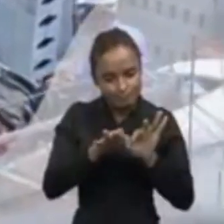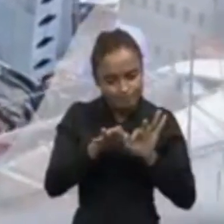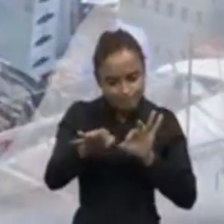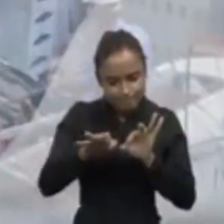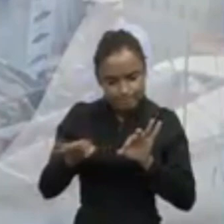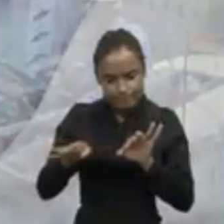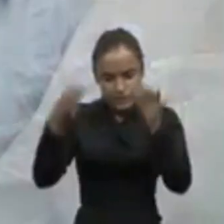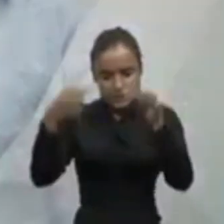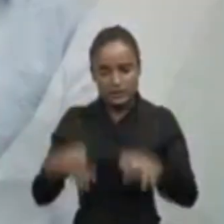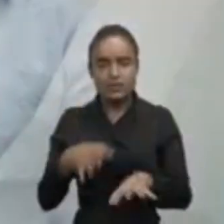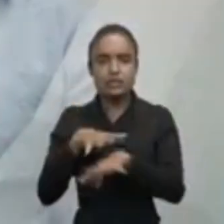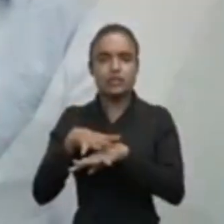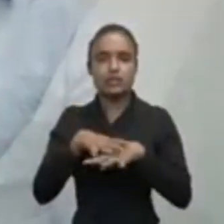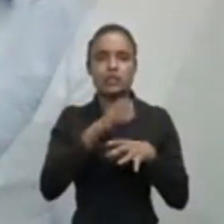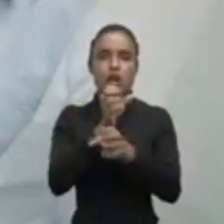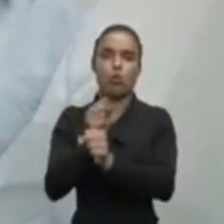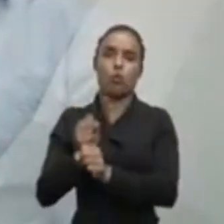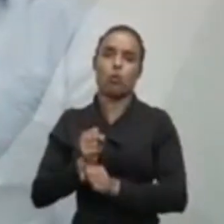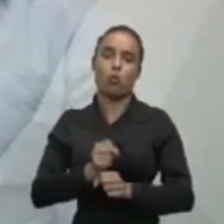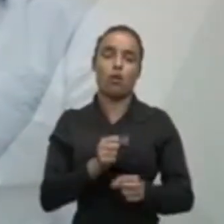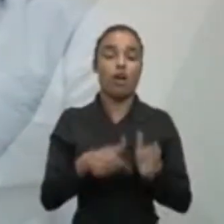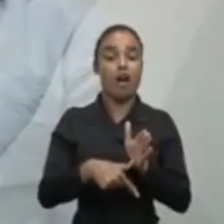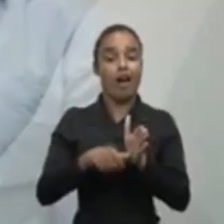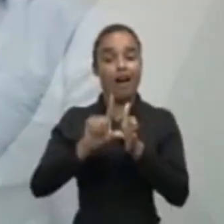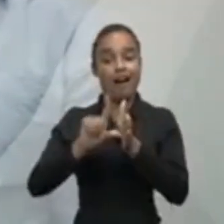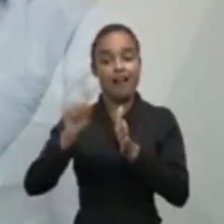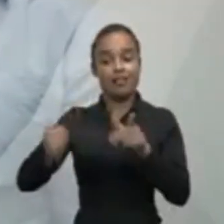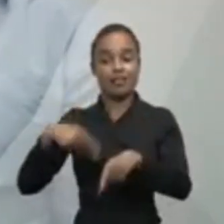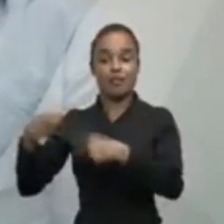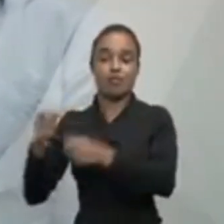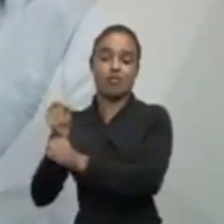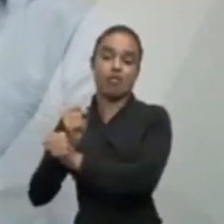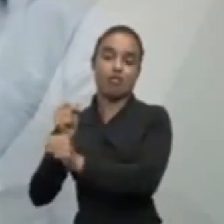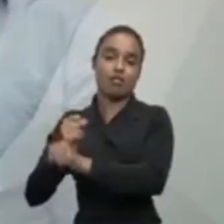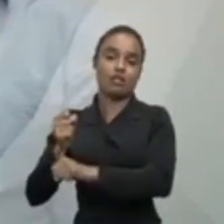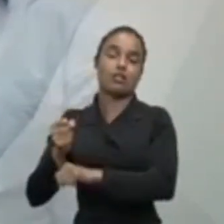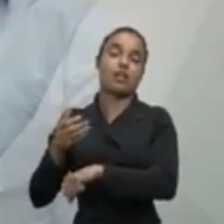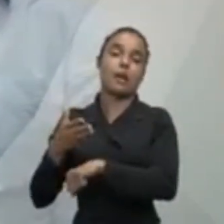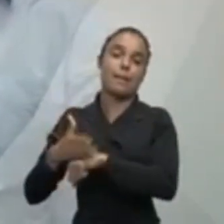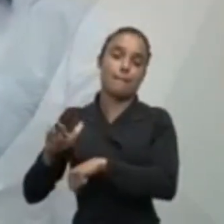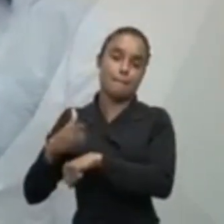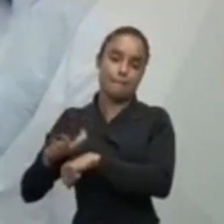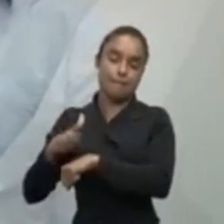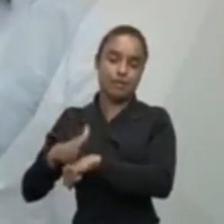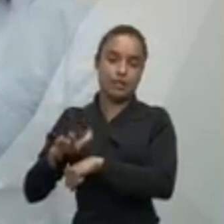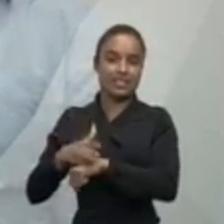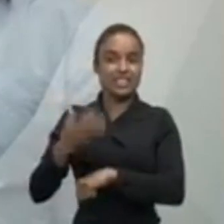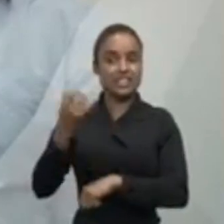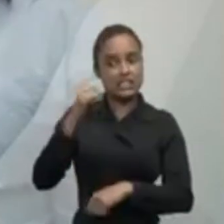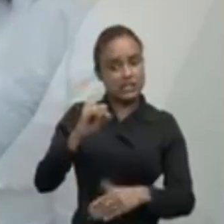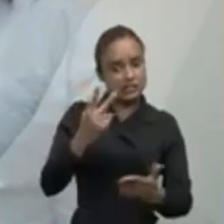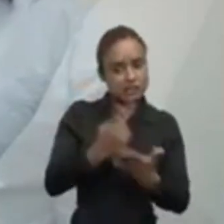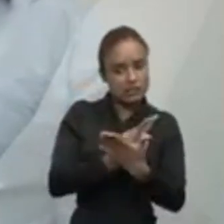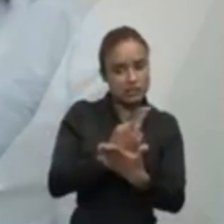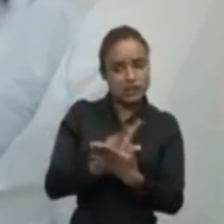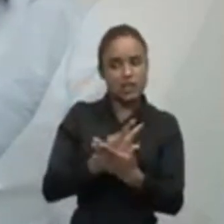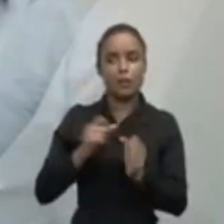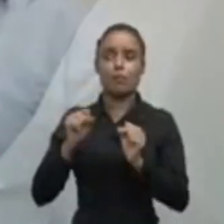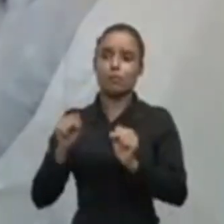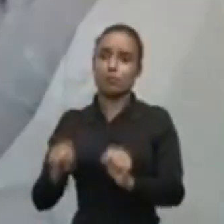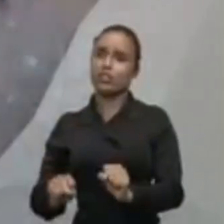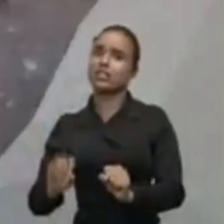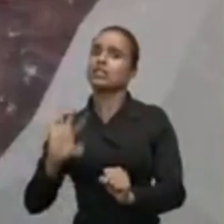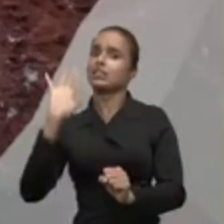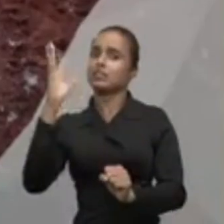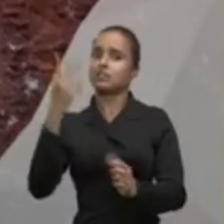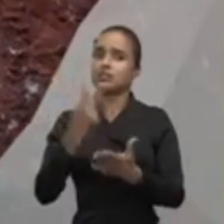papel. A consideração incorreta, seja de qualquer dimensionamento, pode gerar patologias ou até mesmo o estado limite último, que